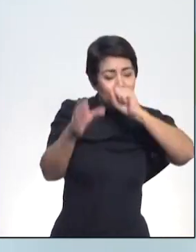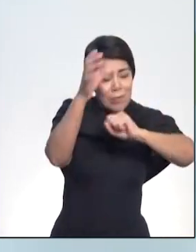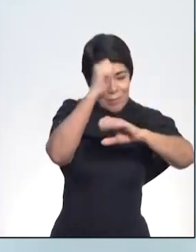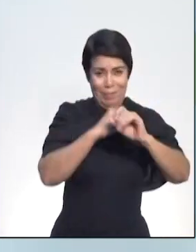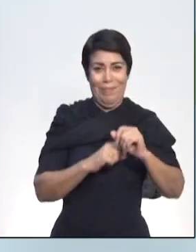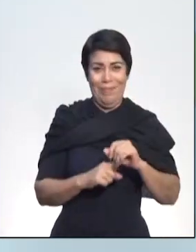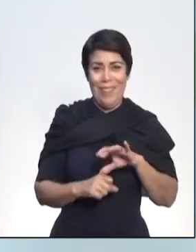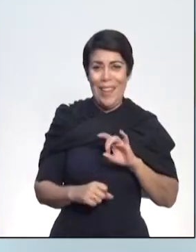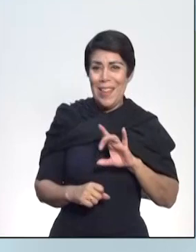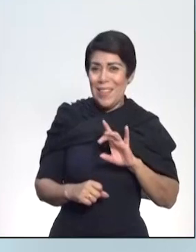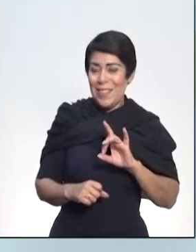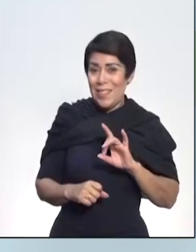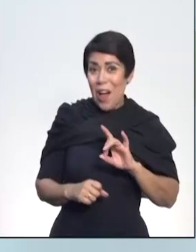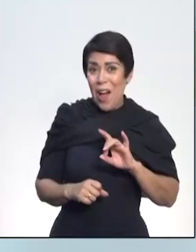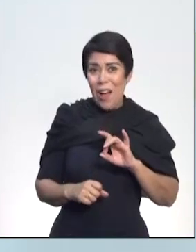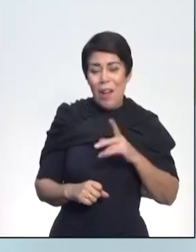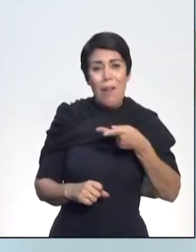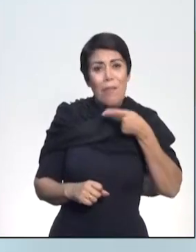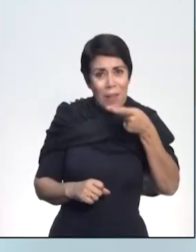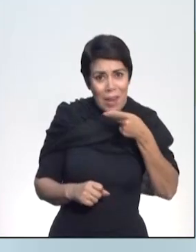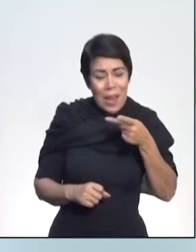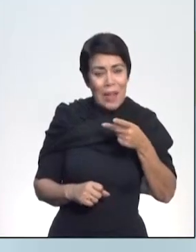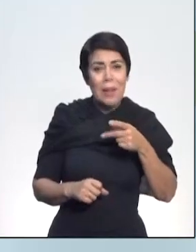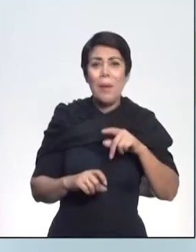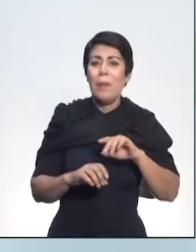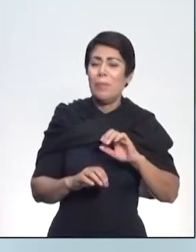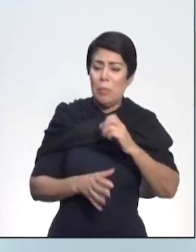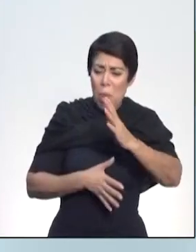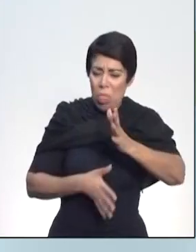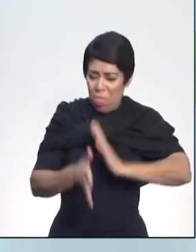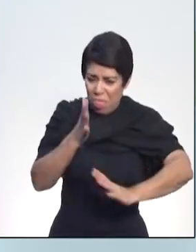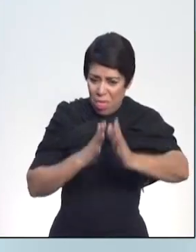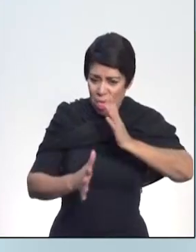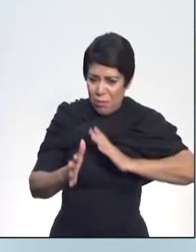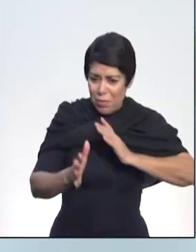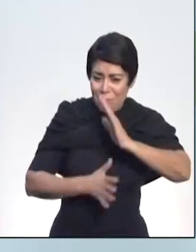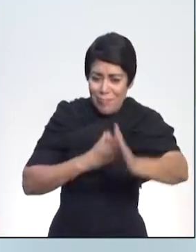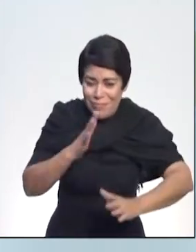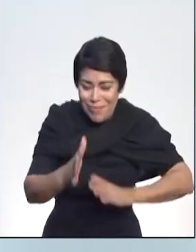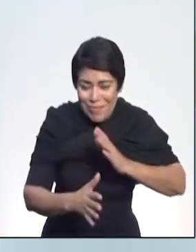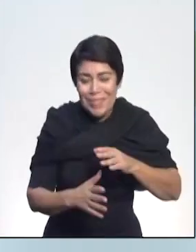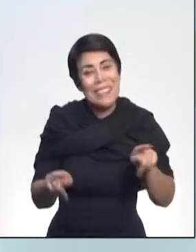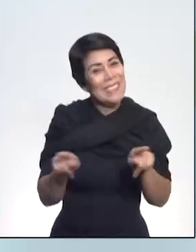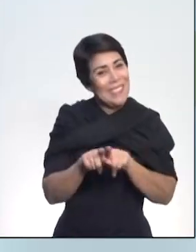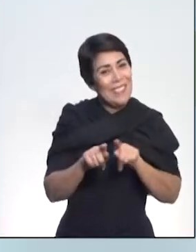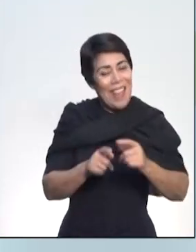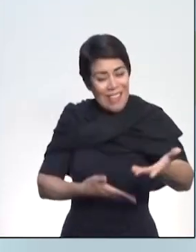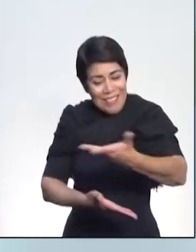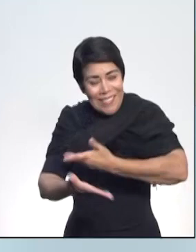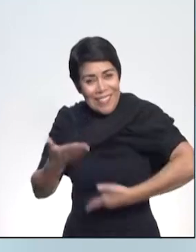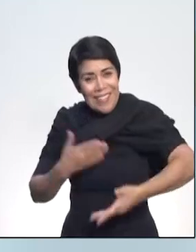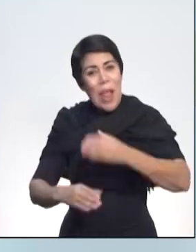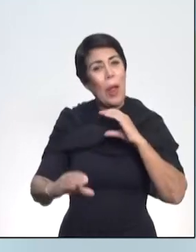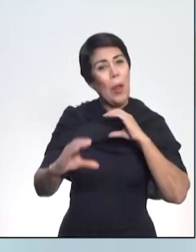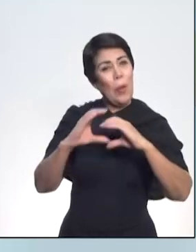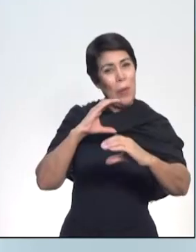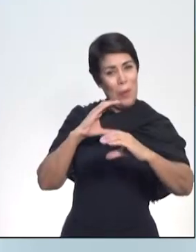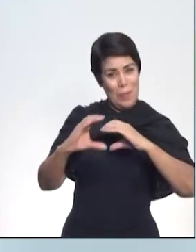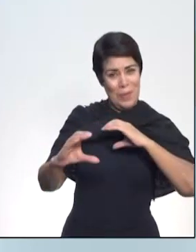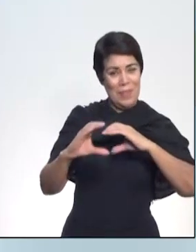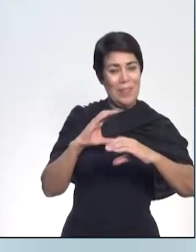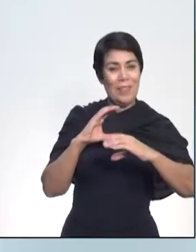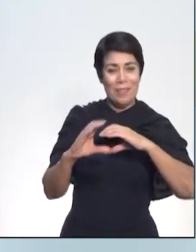falar, a gente aprender também a ouvir, né? A ouvir e armazenar aquilo que a